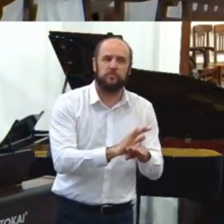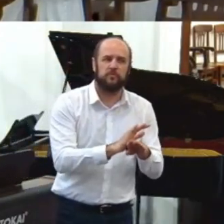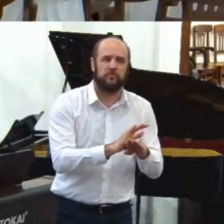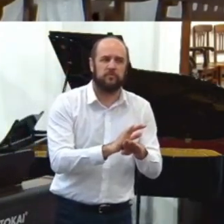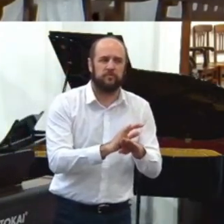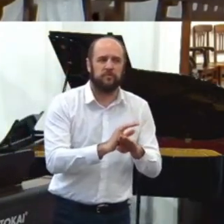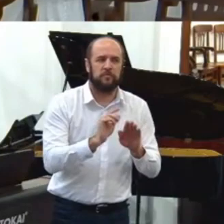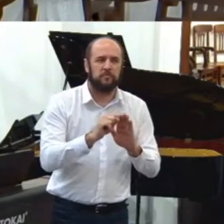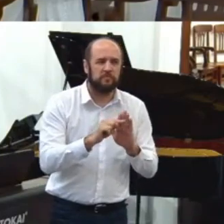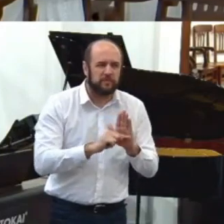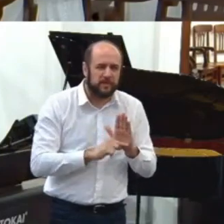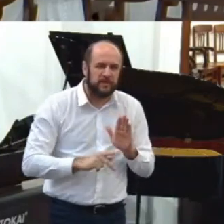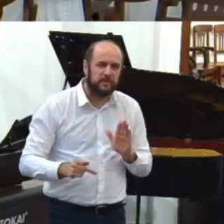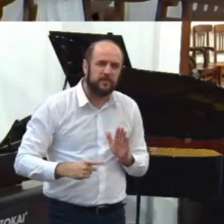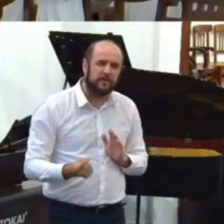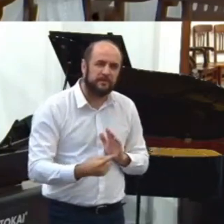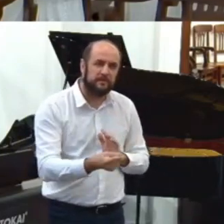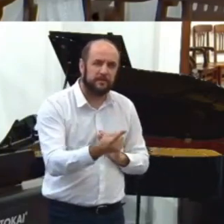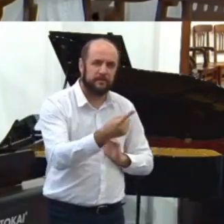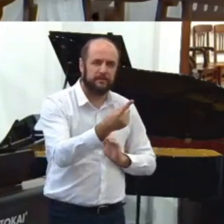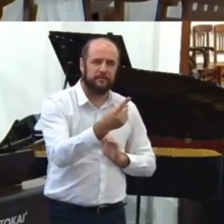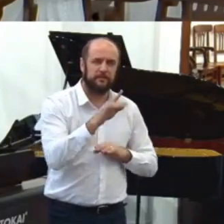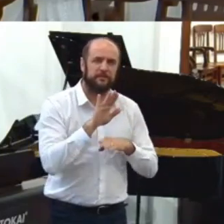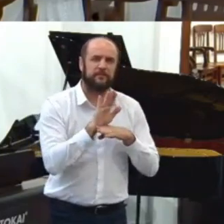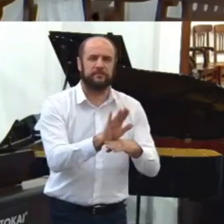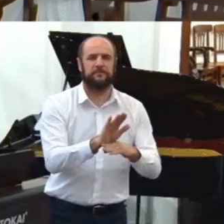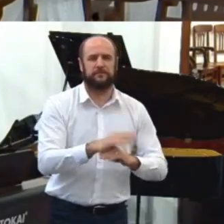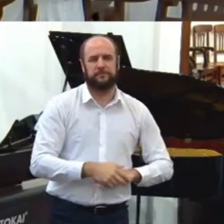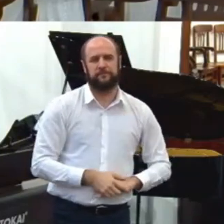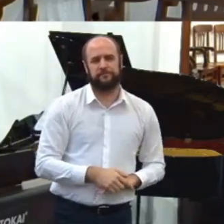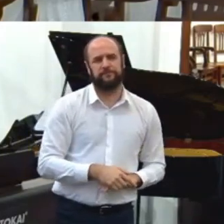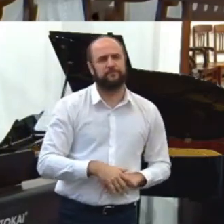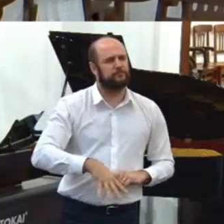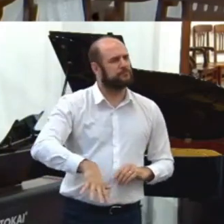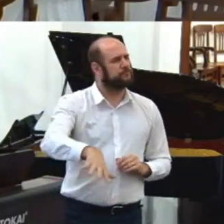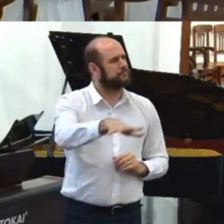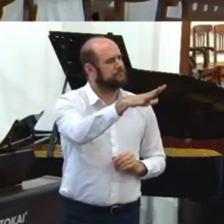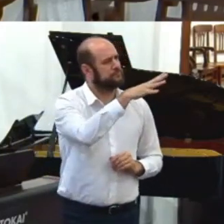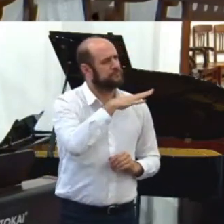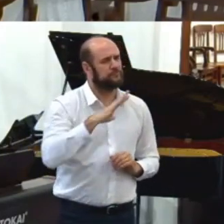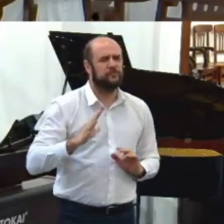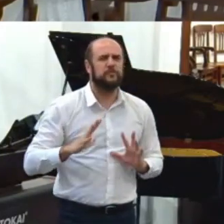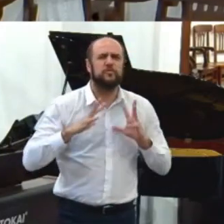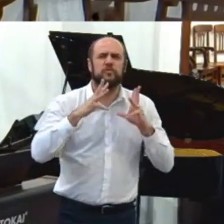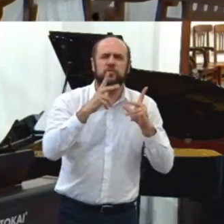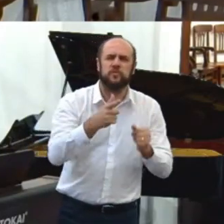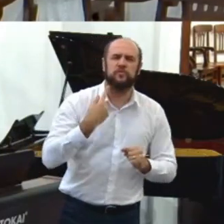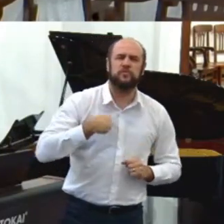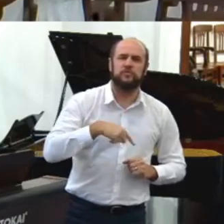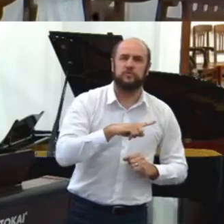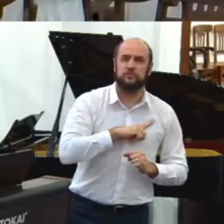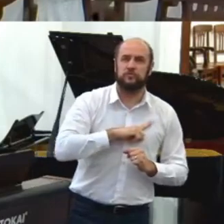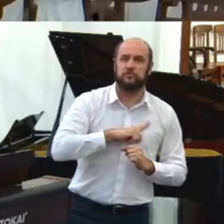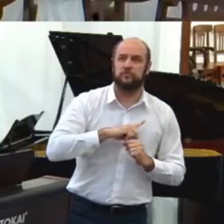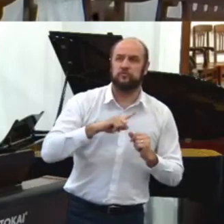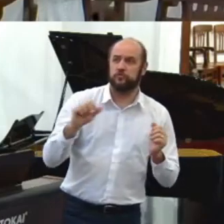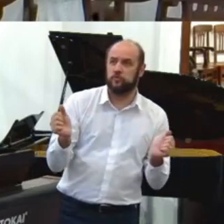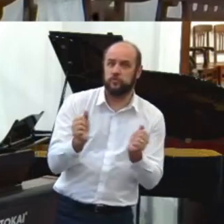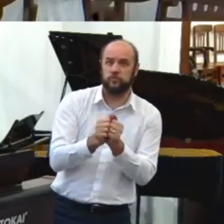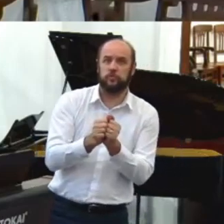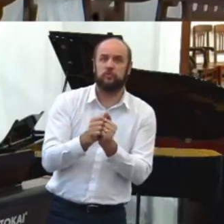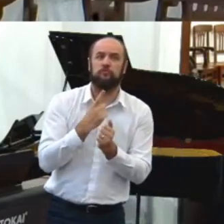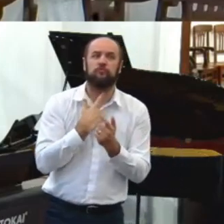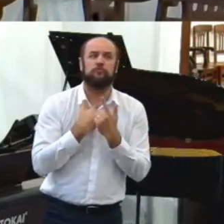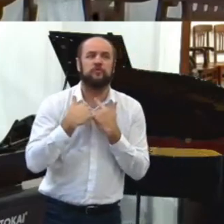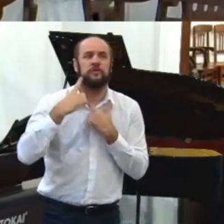desígnios eternos e providência. Nós todos somos, em alguma medida, parte de uma vontade